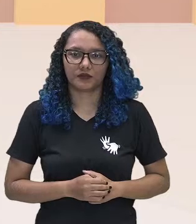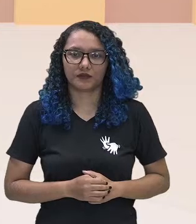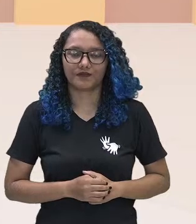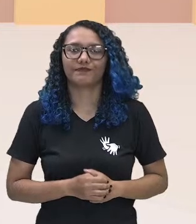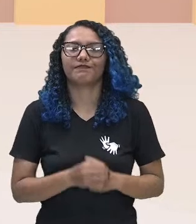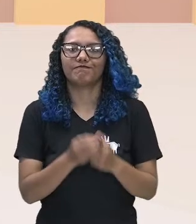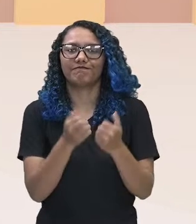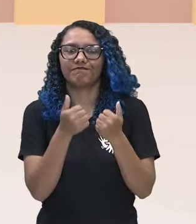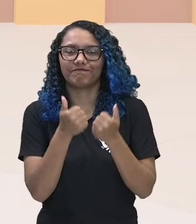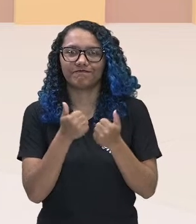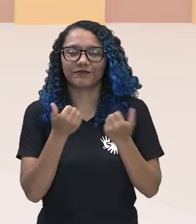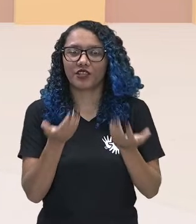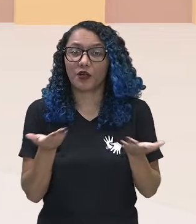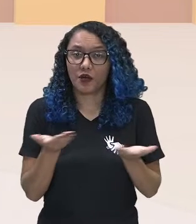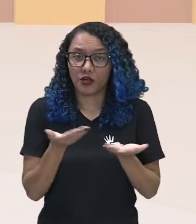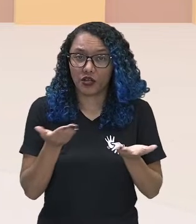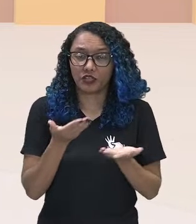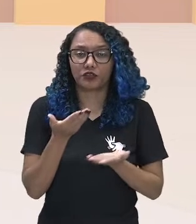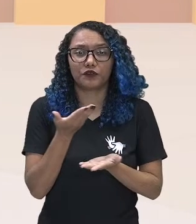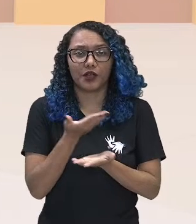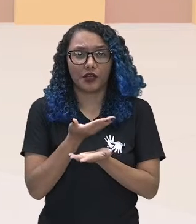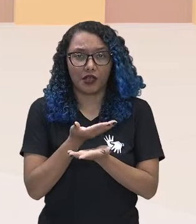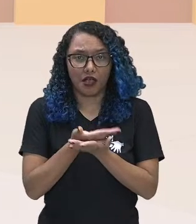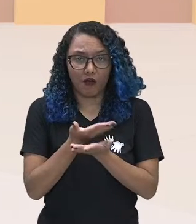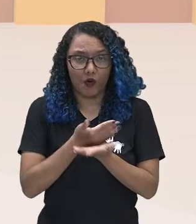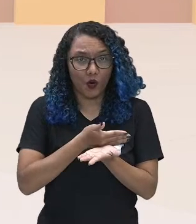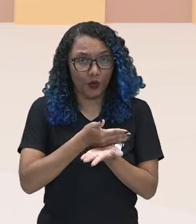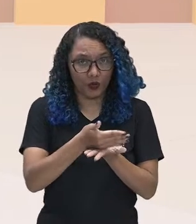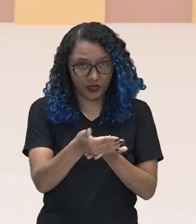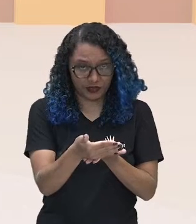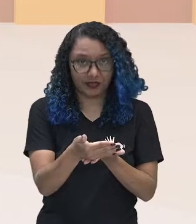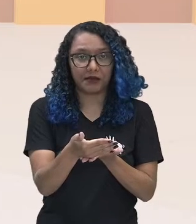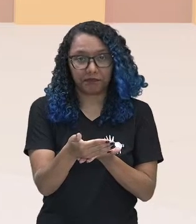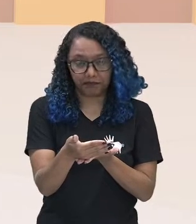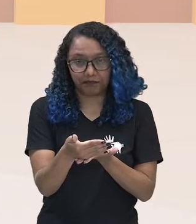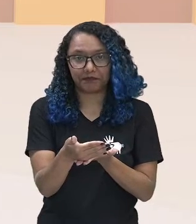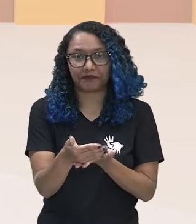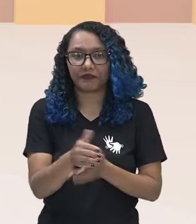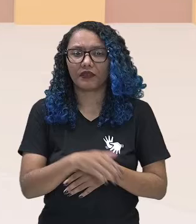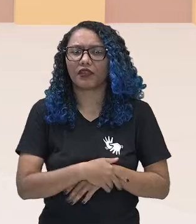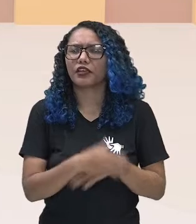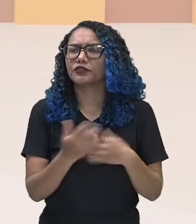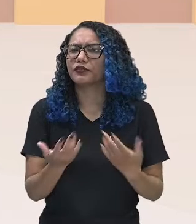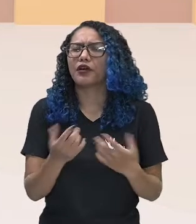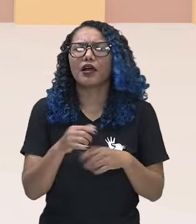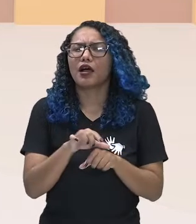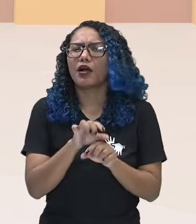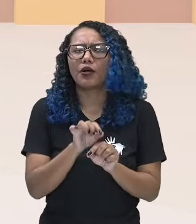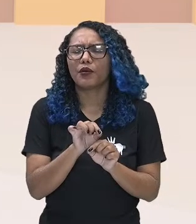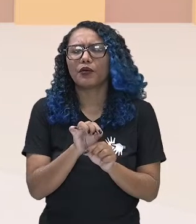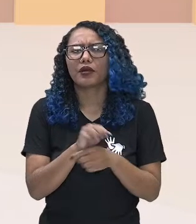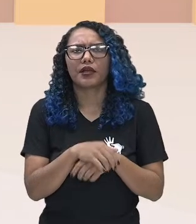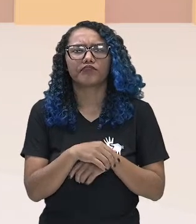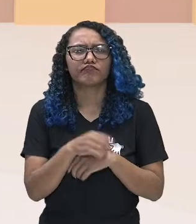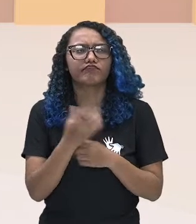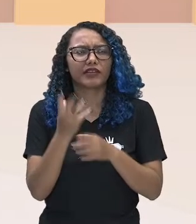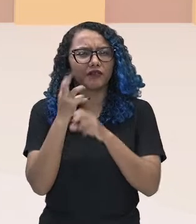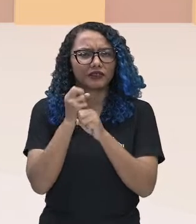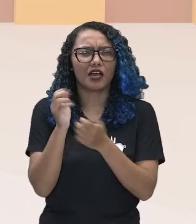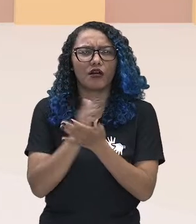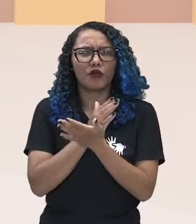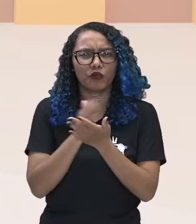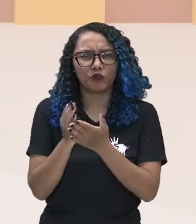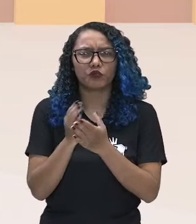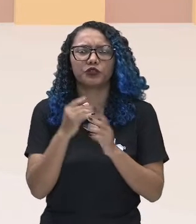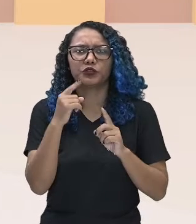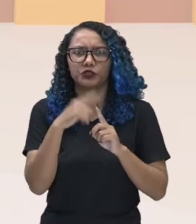Muito bem, então vamos iniciar a nossa aula, onde nós iremos aí relembrar algumas categorias geográficas, né?